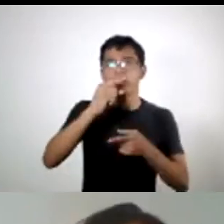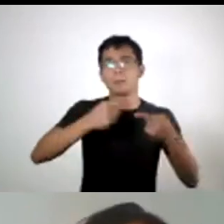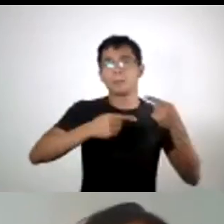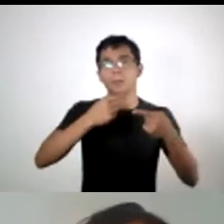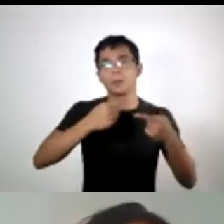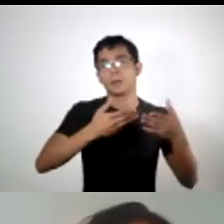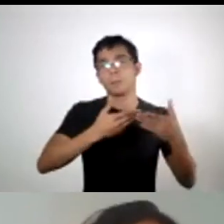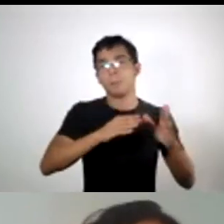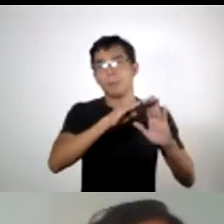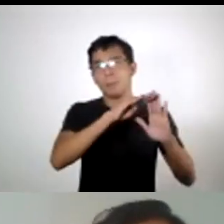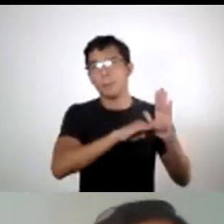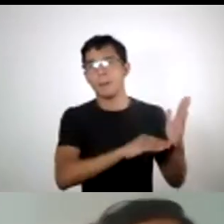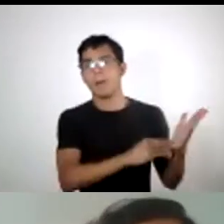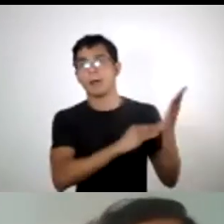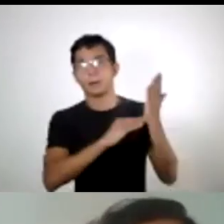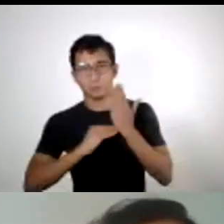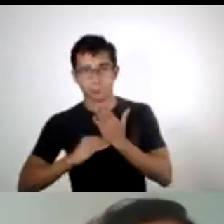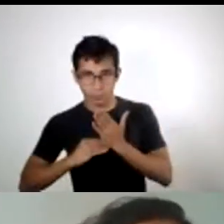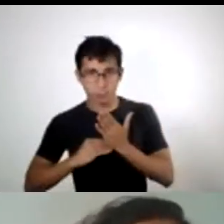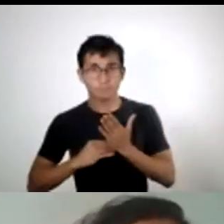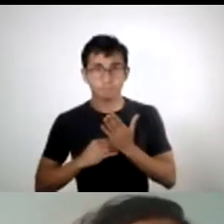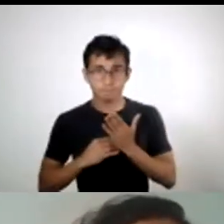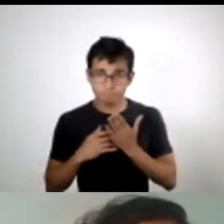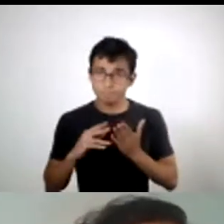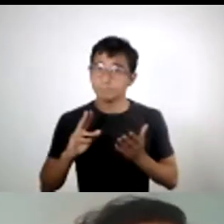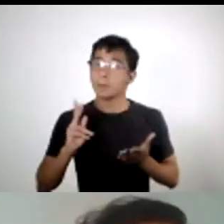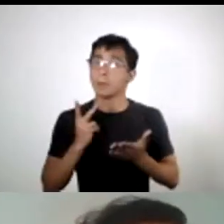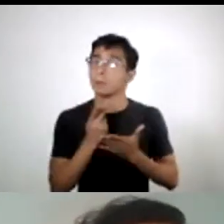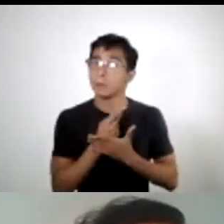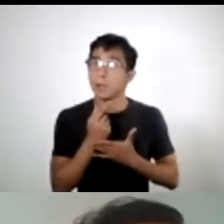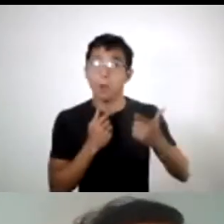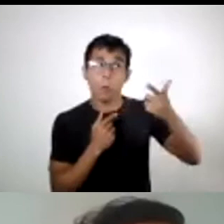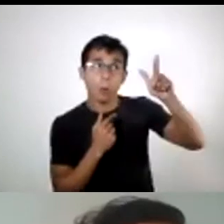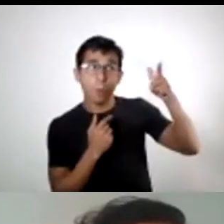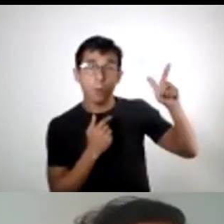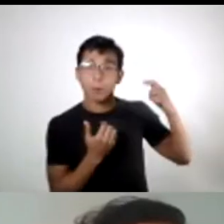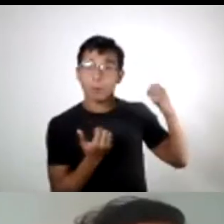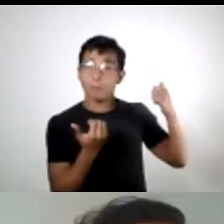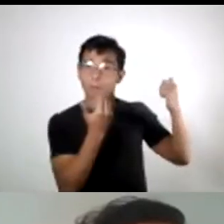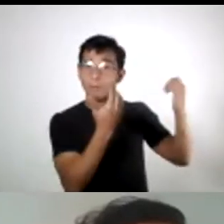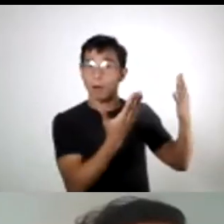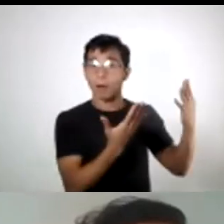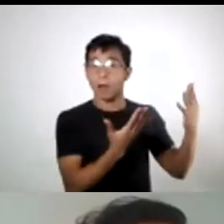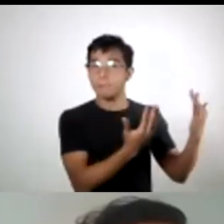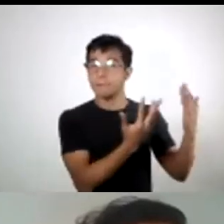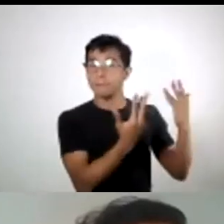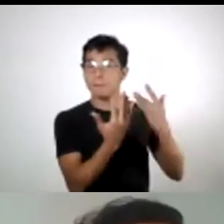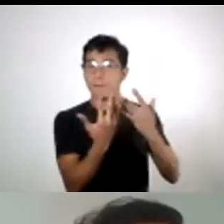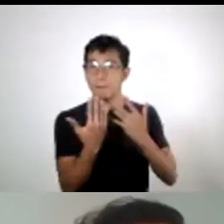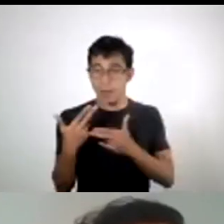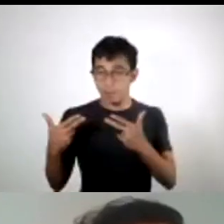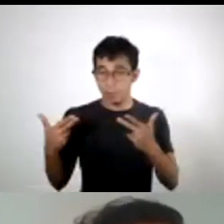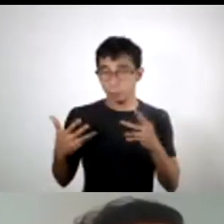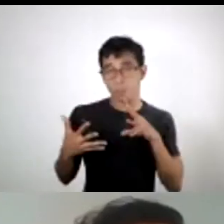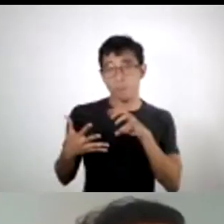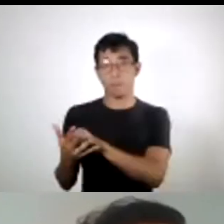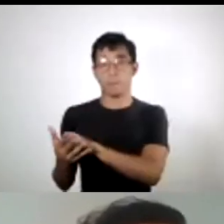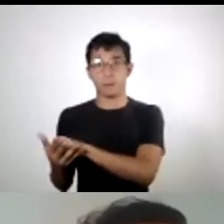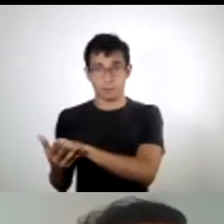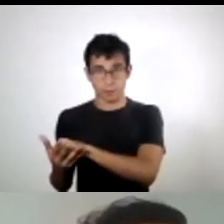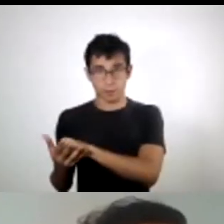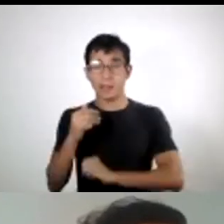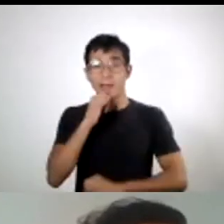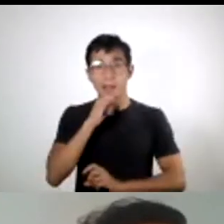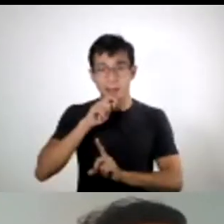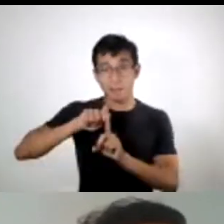que acontece? Você tinha o escoamento por terceiros dos produtos das comunidades. Então, assim, a banana, ela